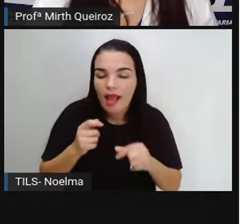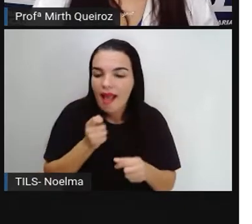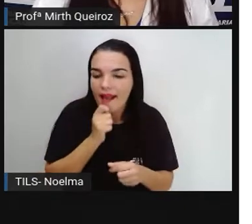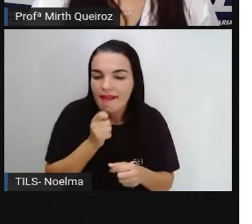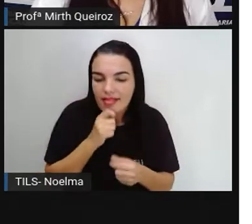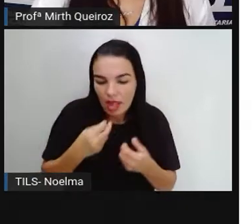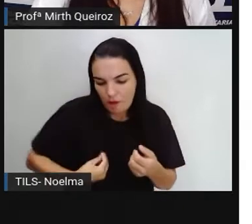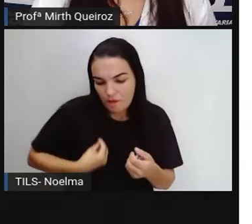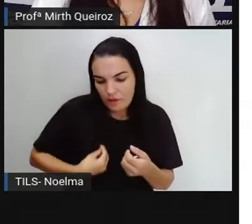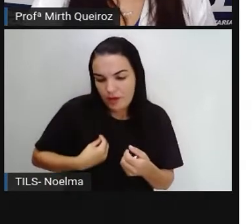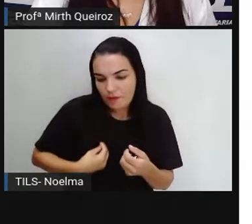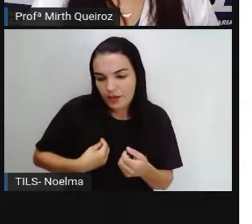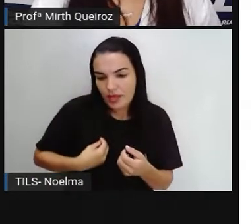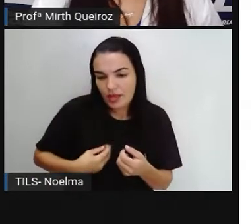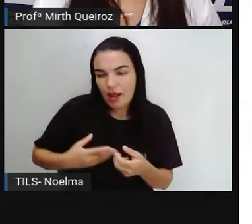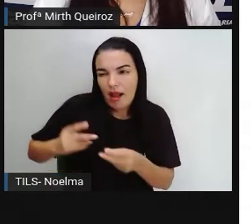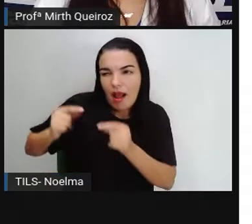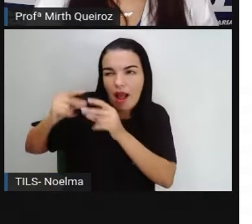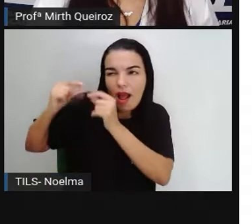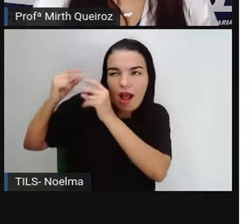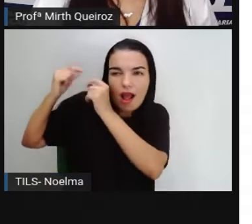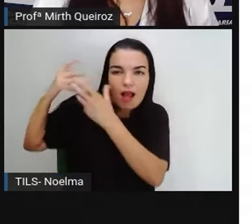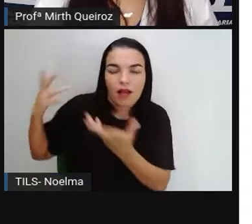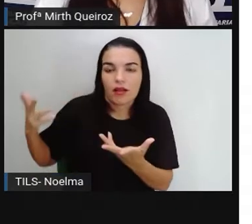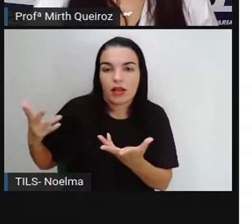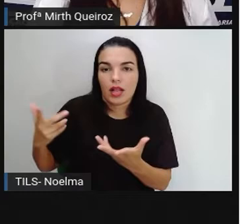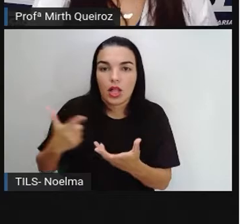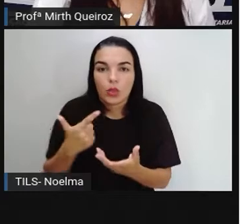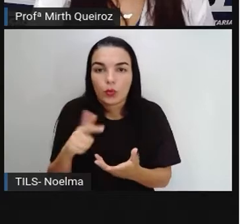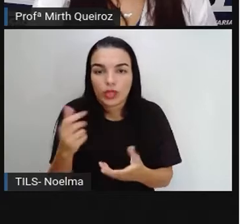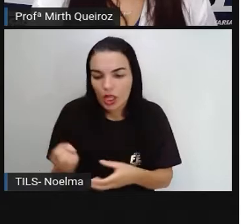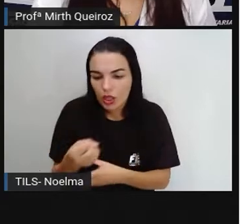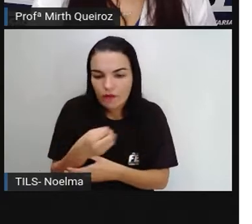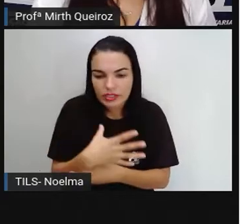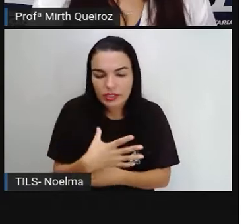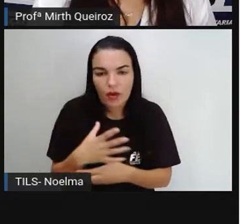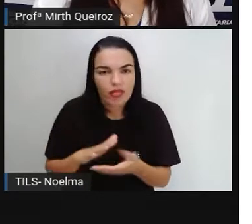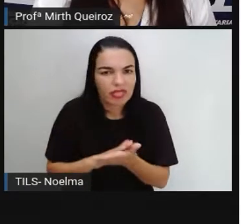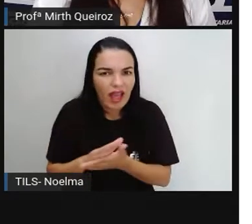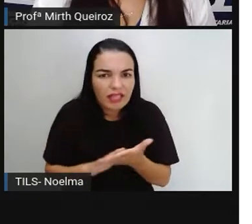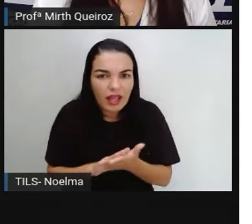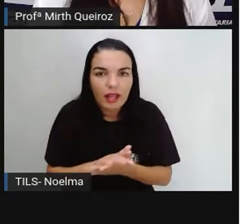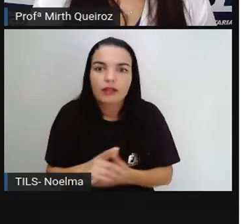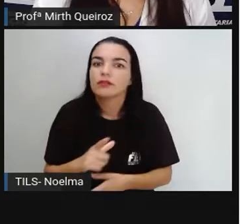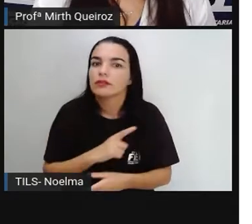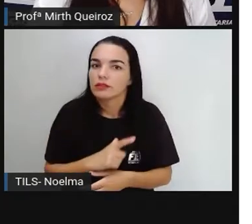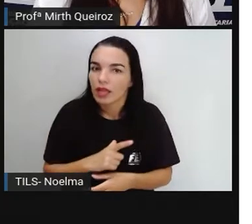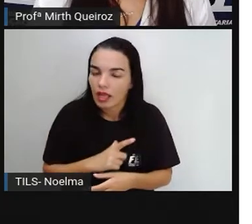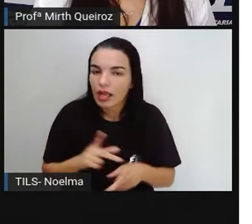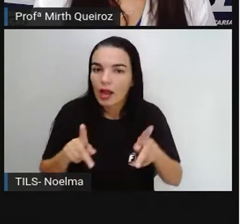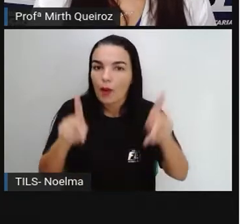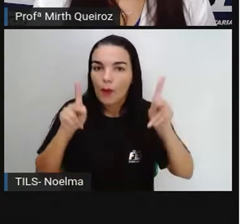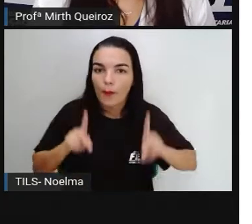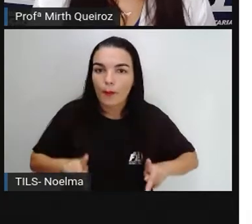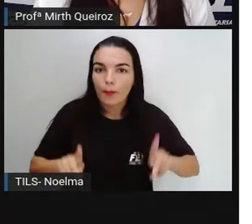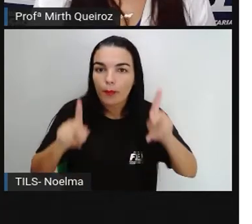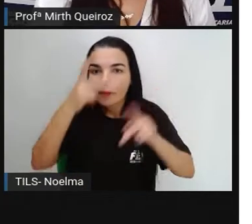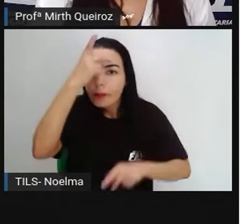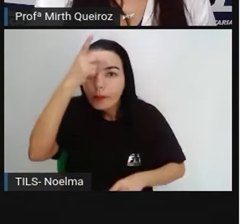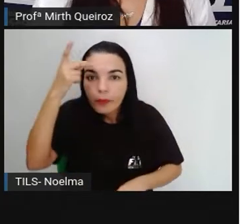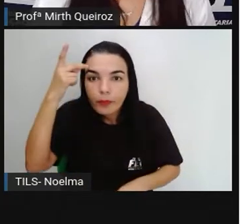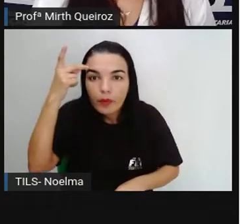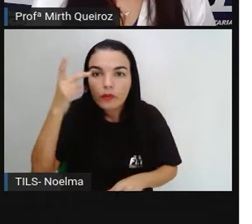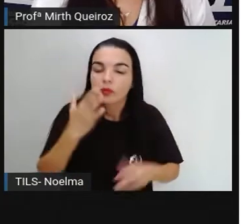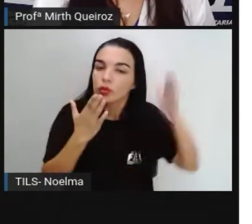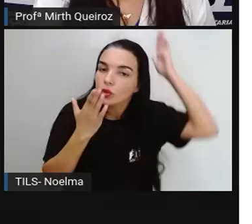ainda naquela época de 1500 e não tivessem se inovado em nada. Os povos indígenas, eles produzem saberes, eles